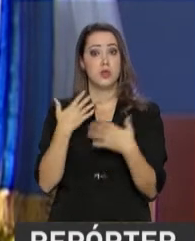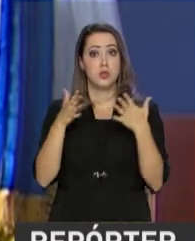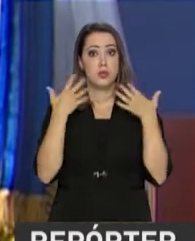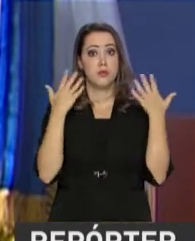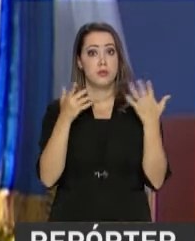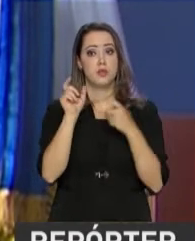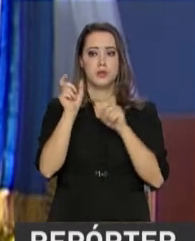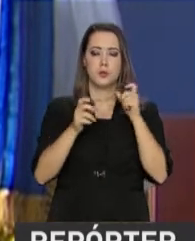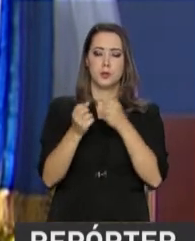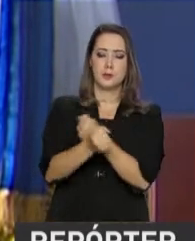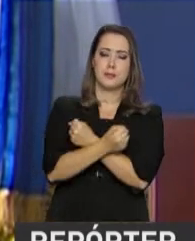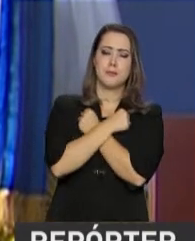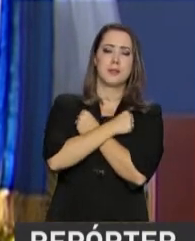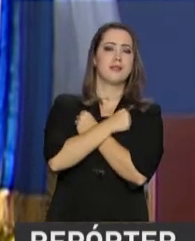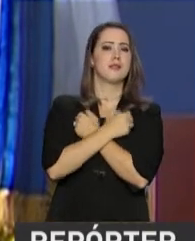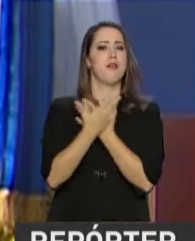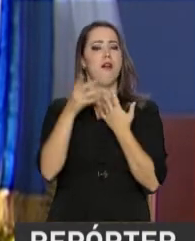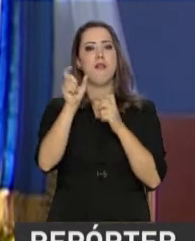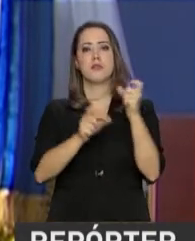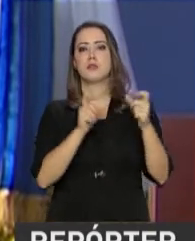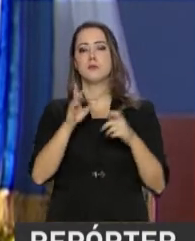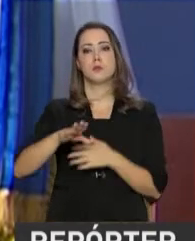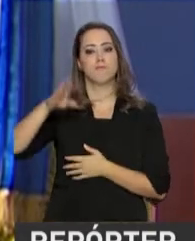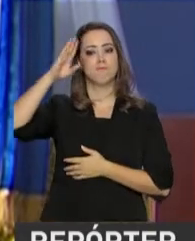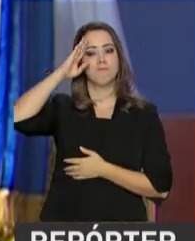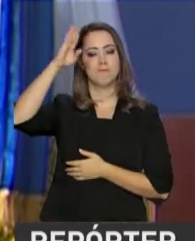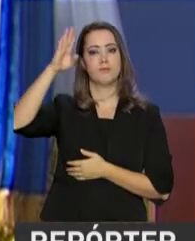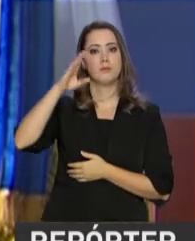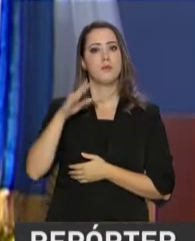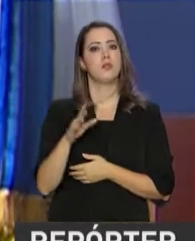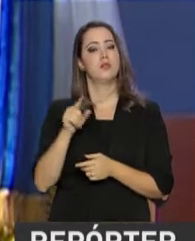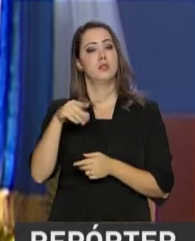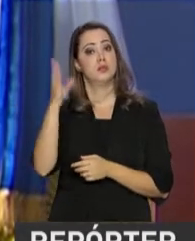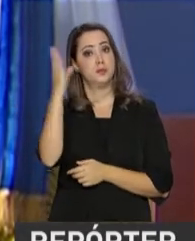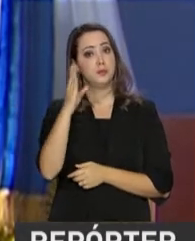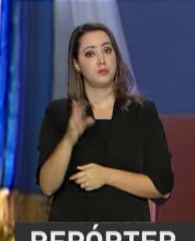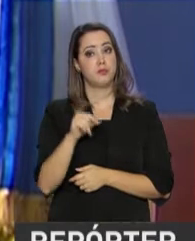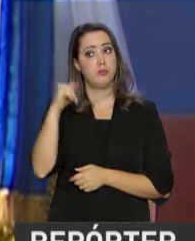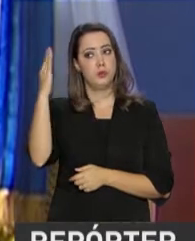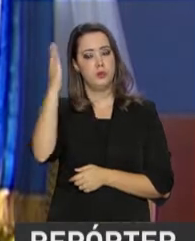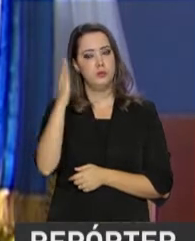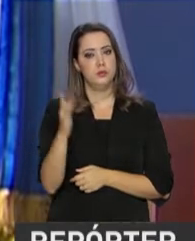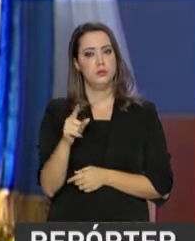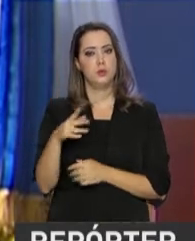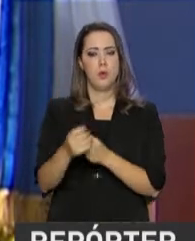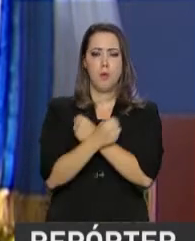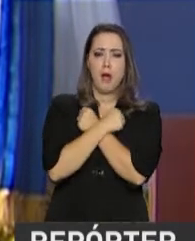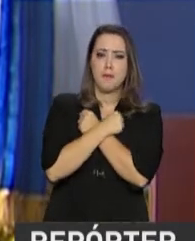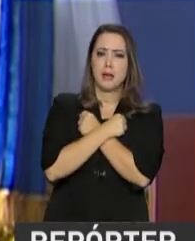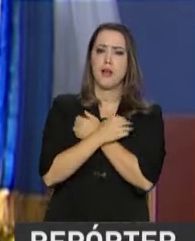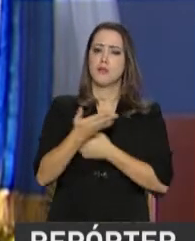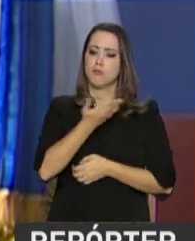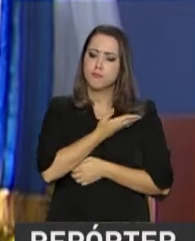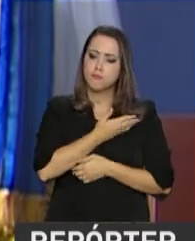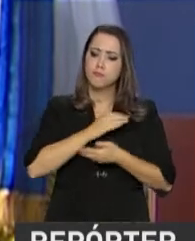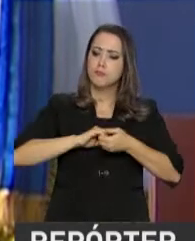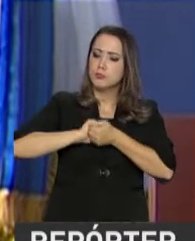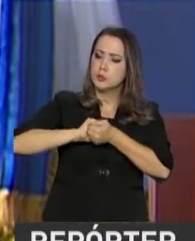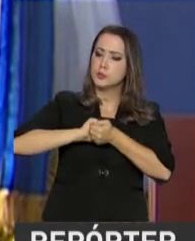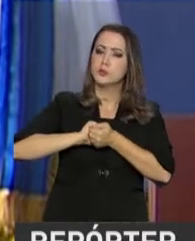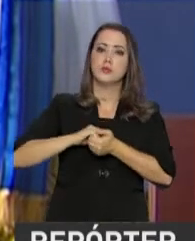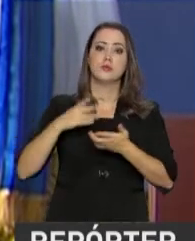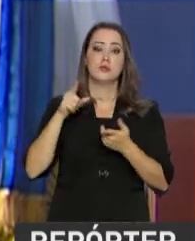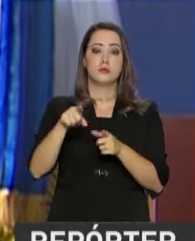daqueles que abraçavam os militares o abraço fraterno é fraternidade